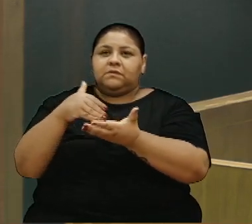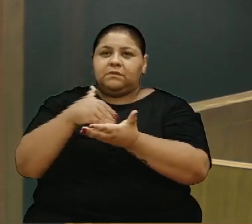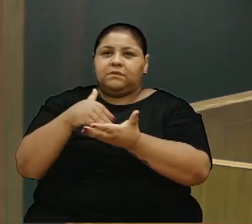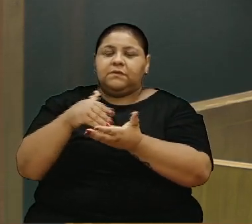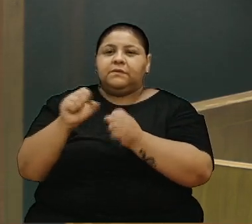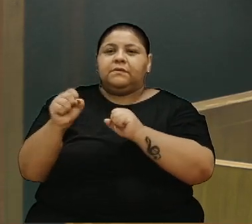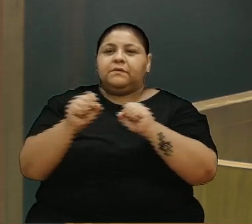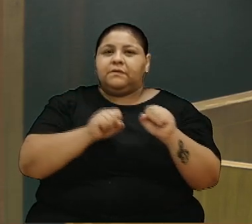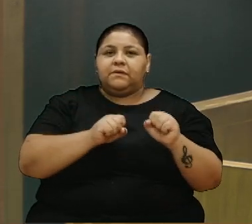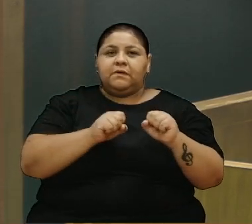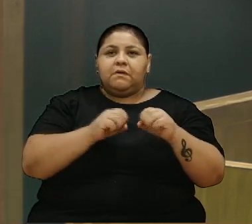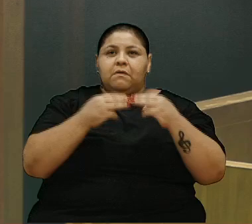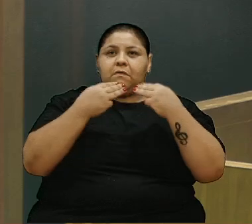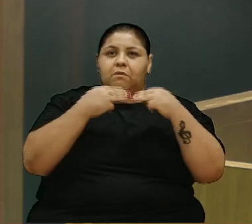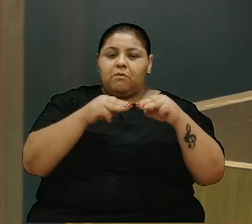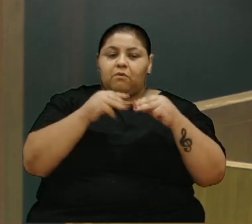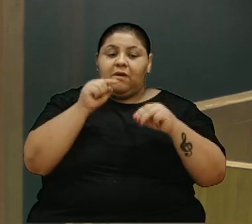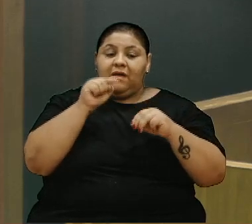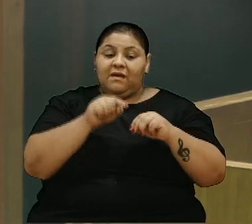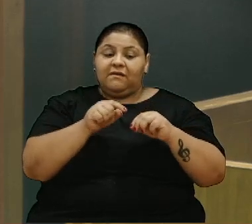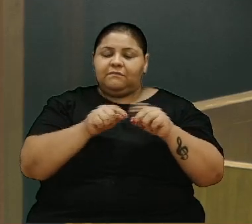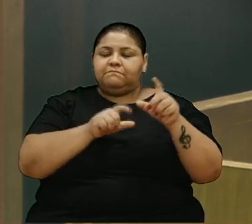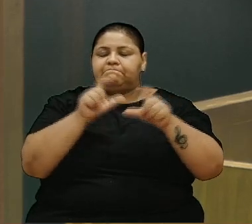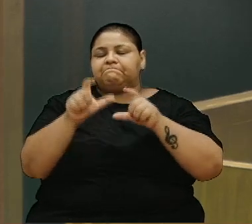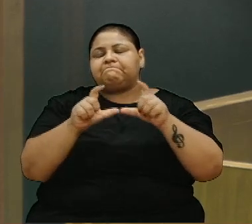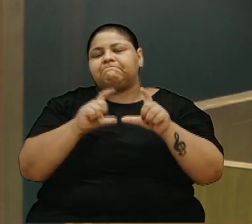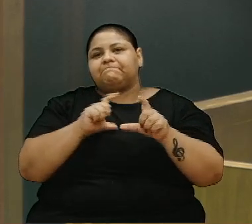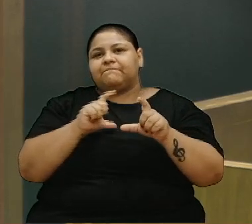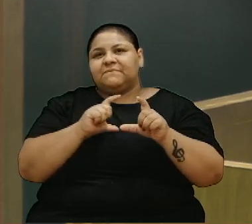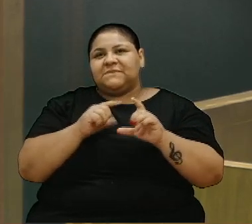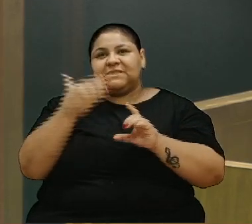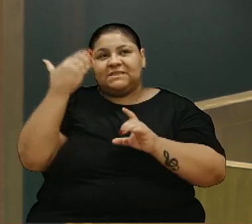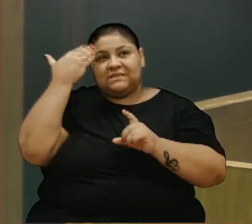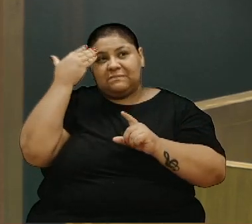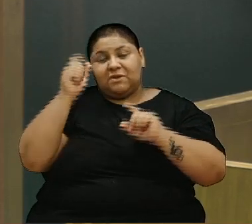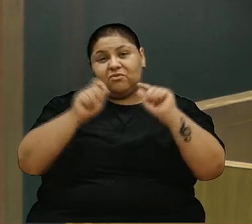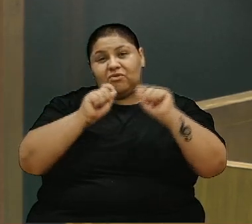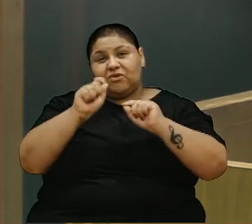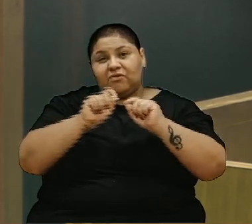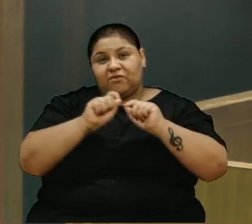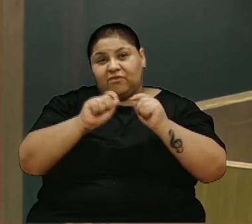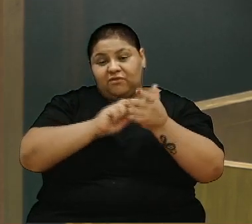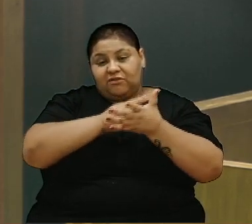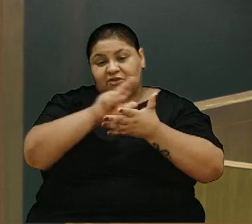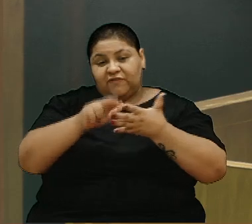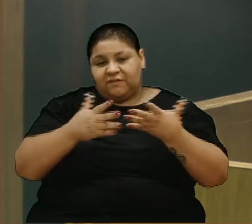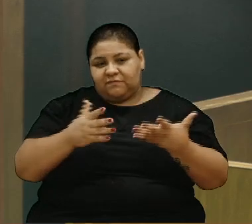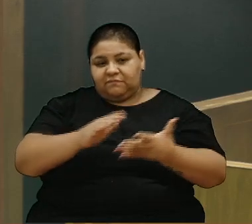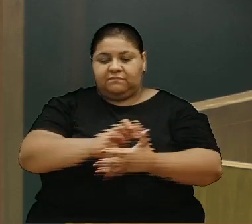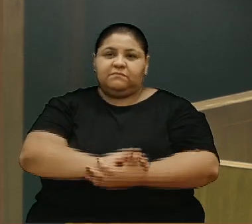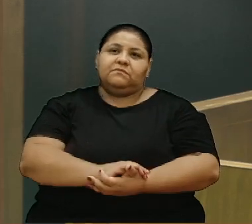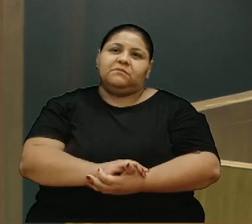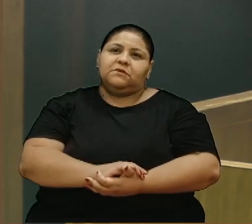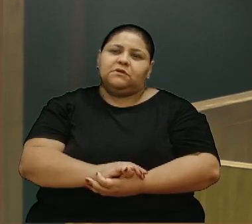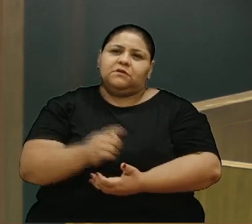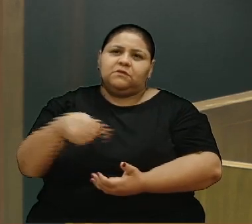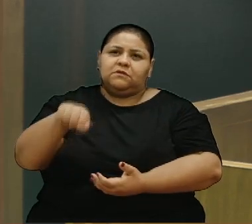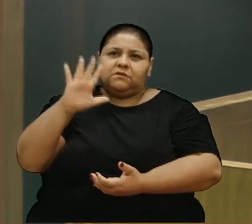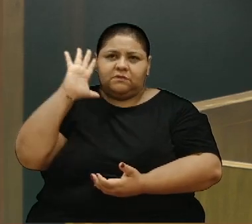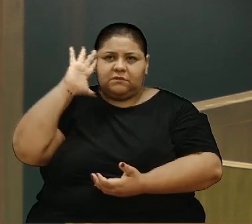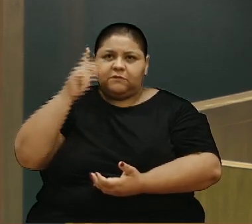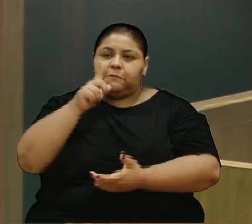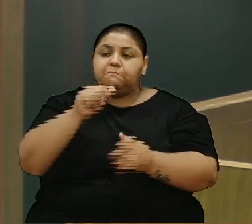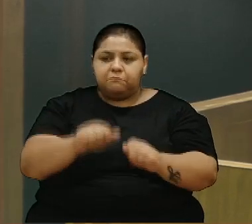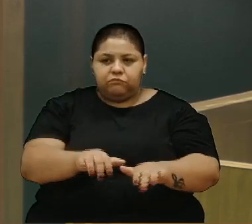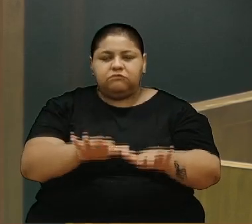possibilidade, maquinário, esse pessoal tem que estar ciente do que vai fazer em diversas situações. Nós ocorremos aqui as enchentes,